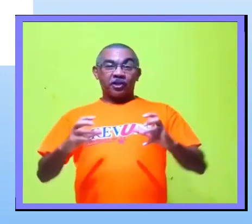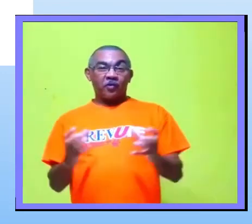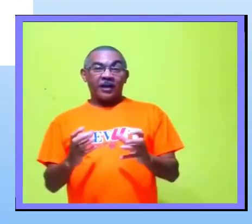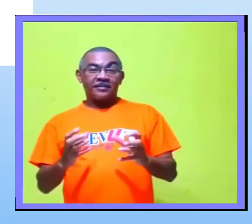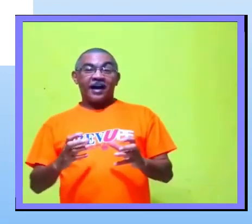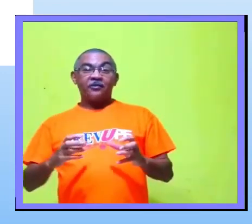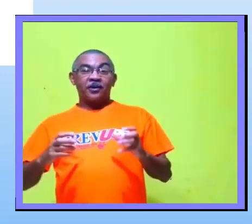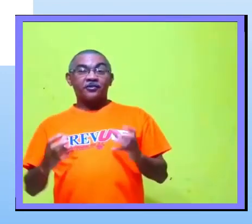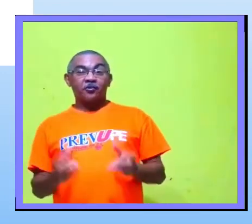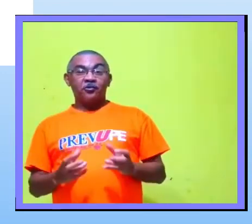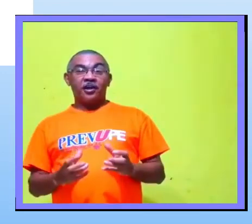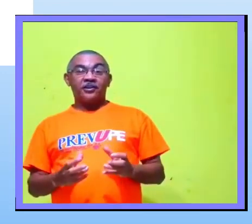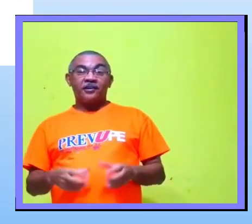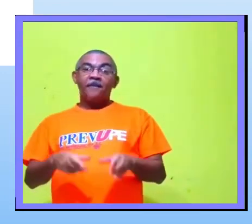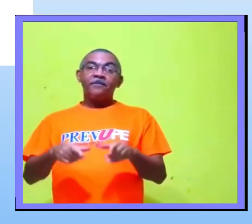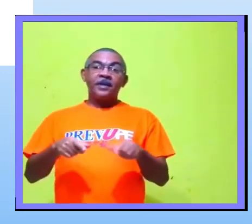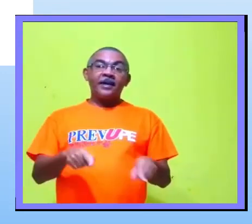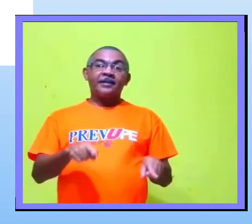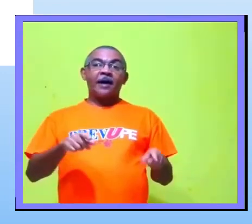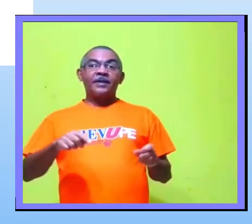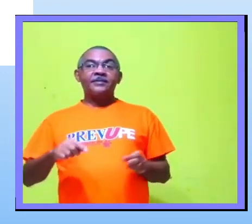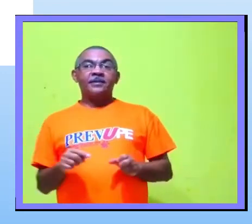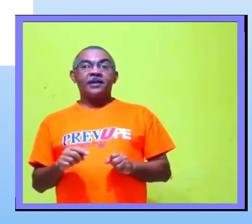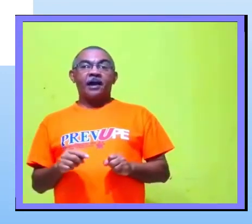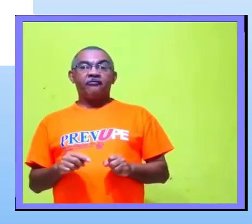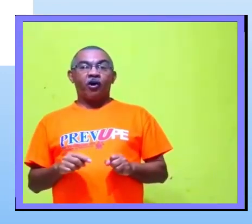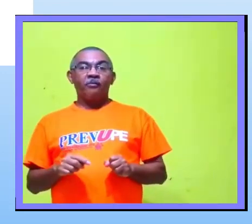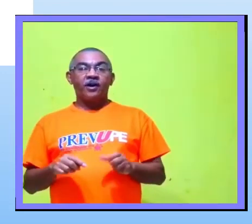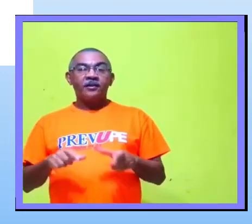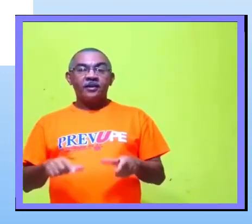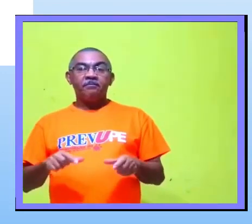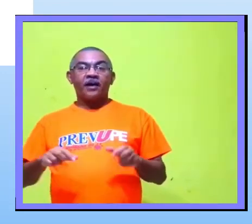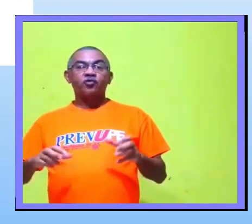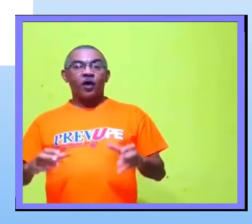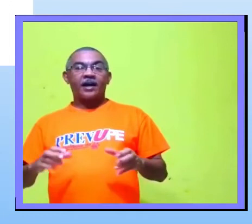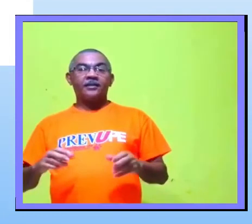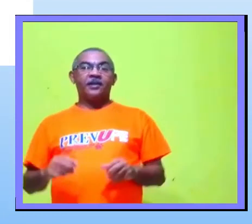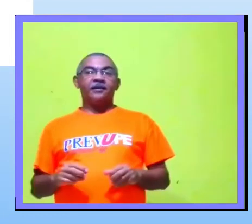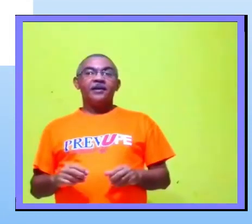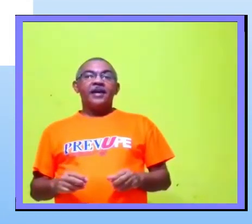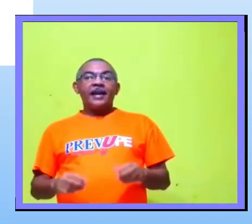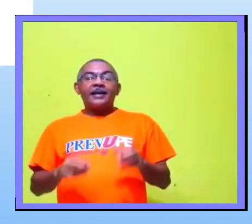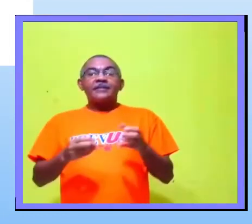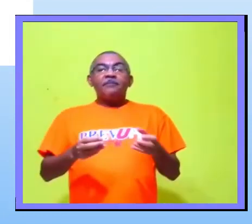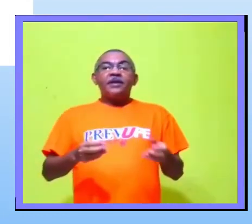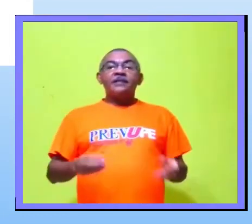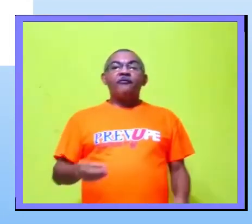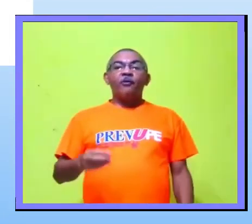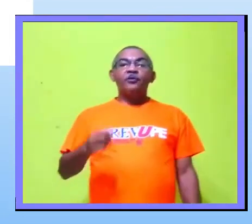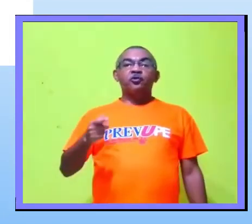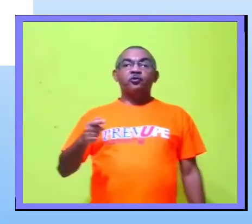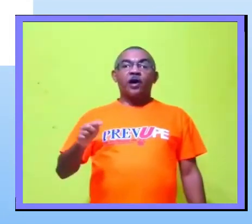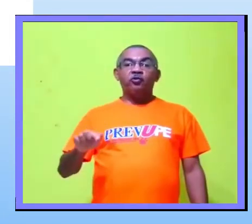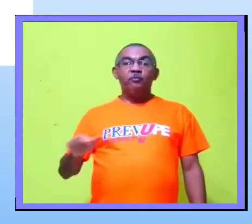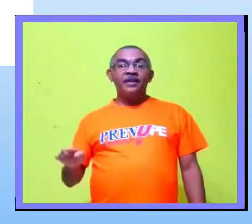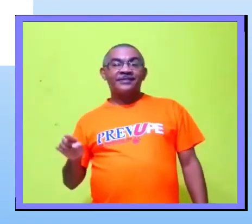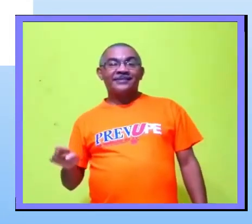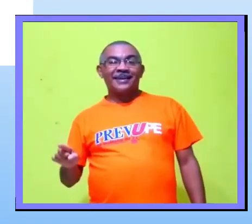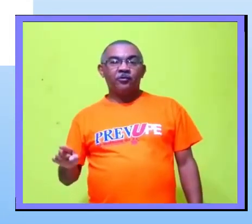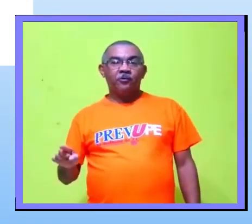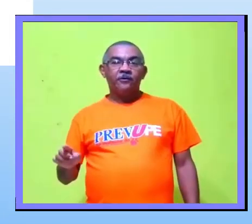questão contextualizada, uma questão do dia a dia, e aí está apresentando a fórmula embaixo, a cadeia. Ele quer saber, nessa fórmula